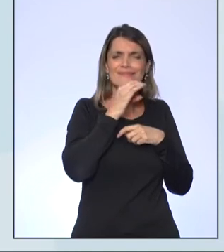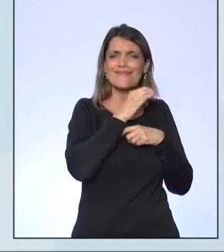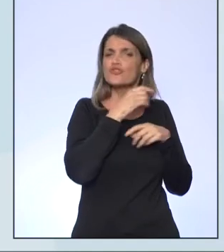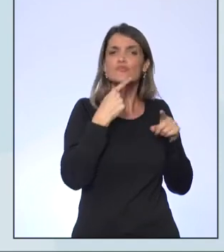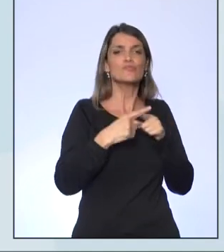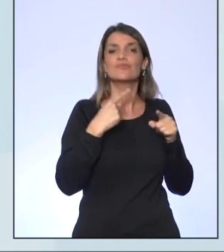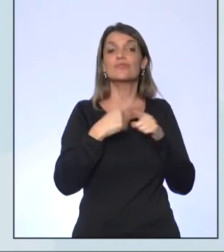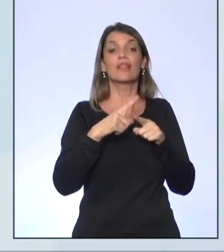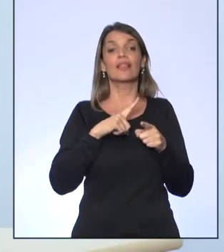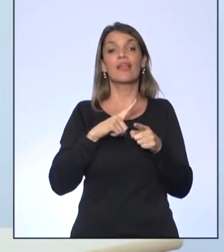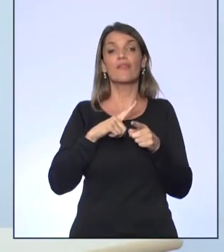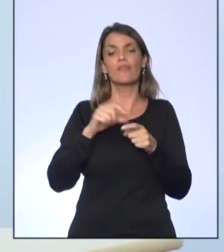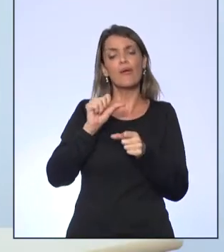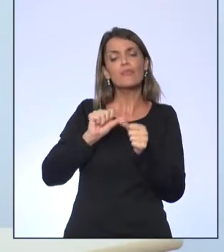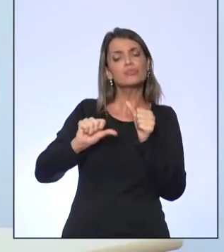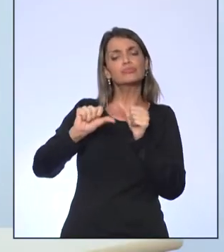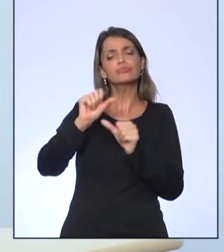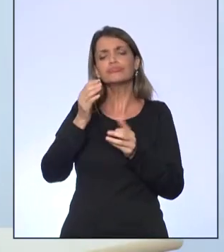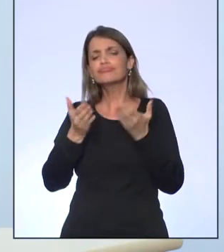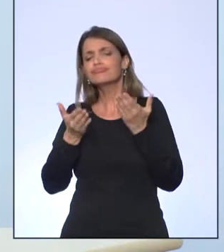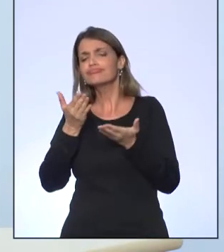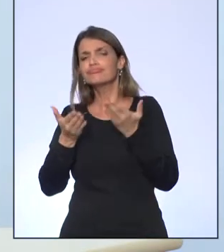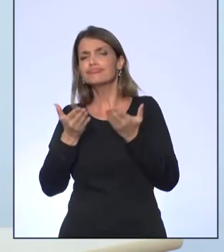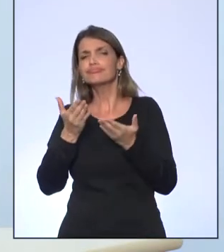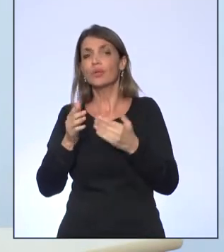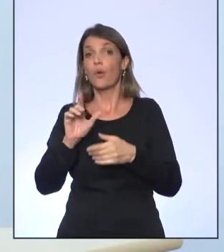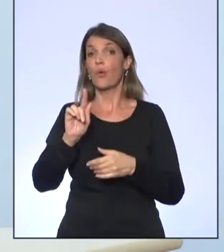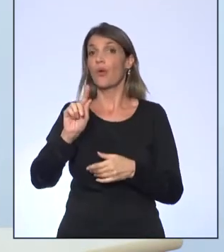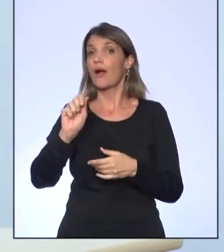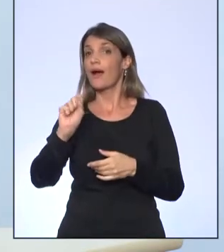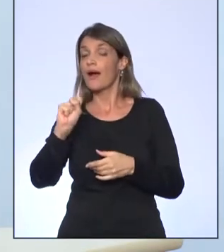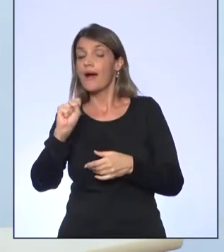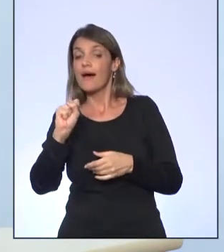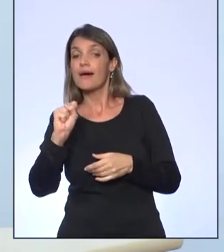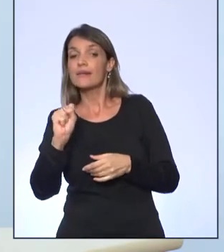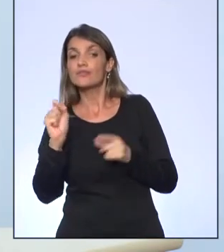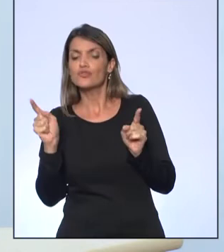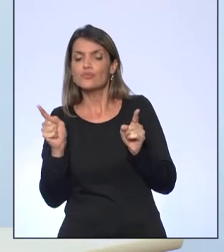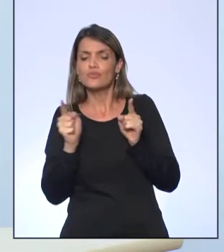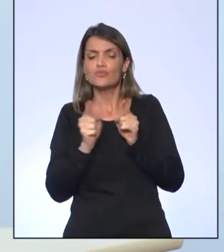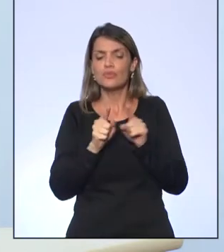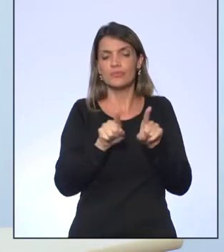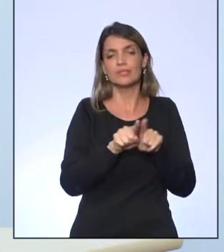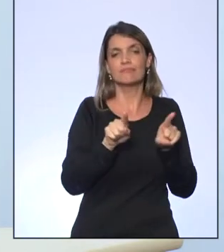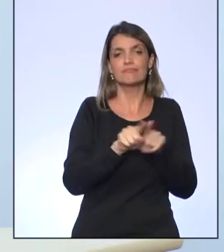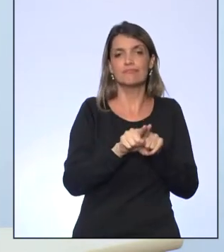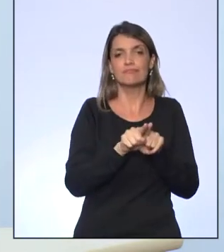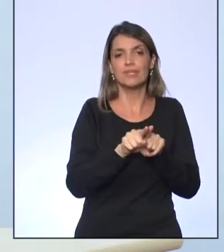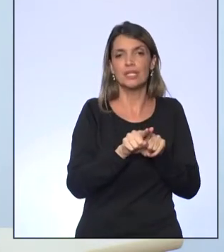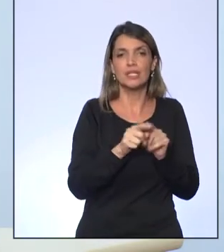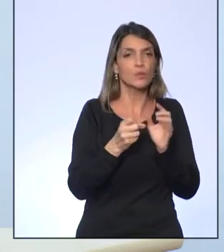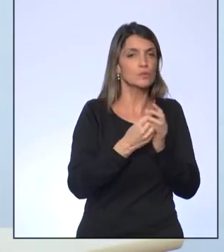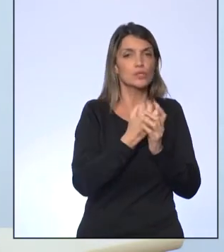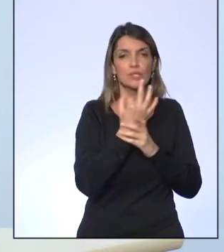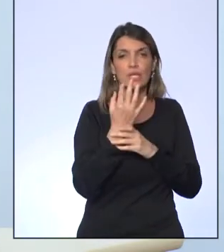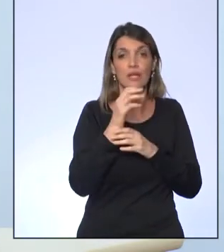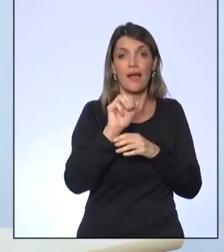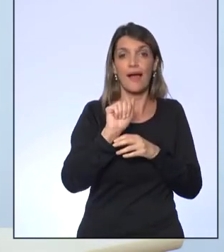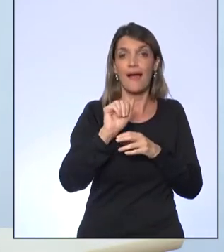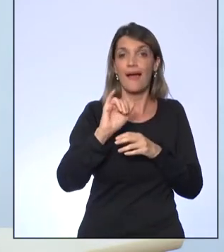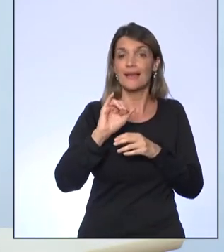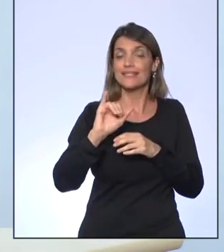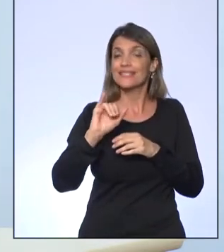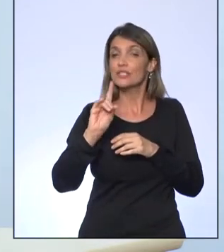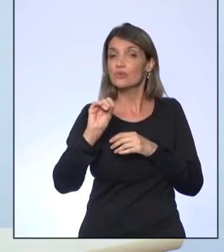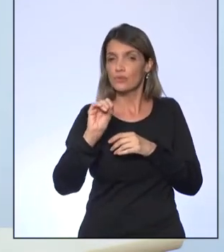causou uma variação aí nas quantidades do gás carbônico, que diminuiu, consequentemente, a quantidade do ácido formado. E